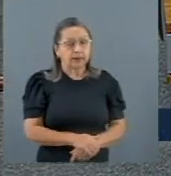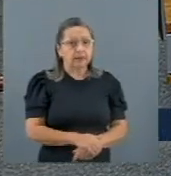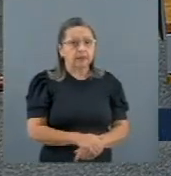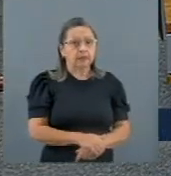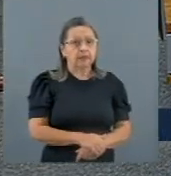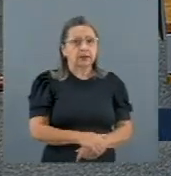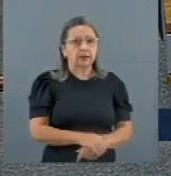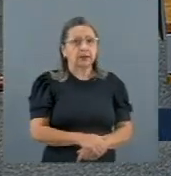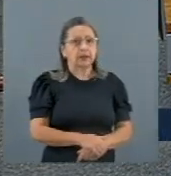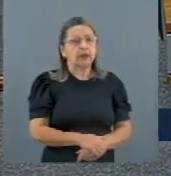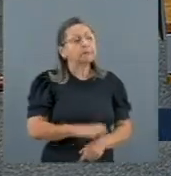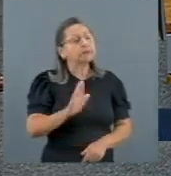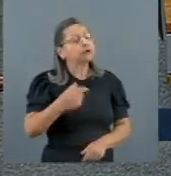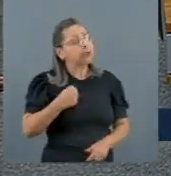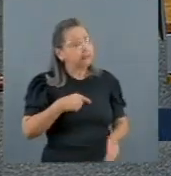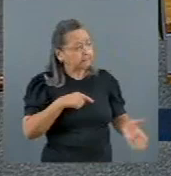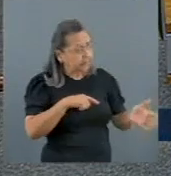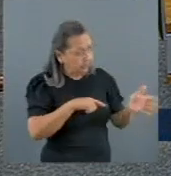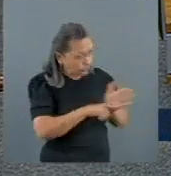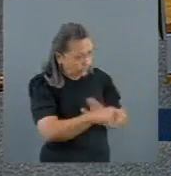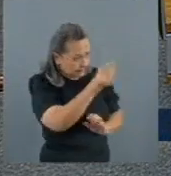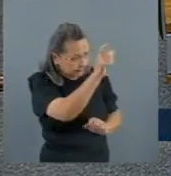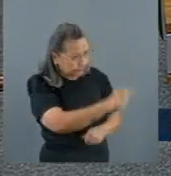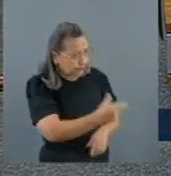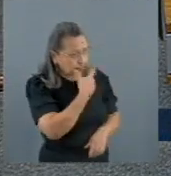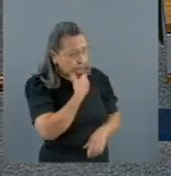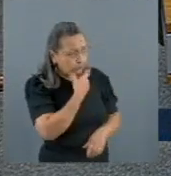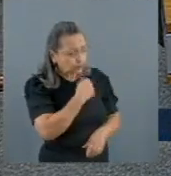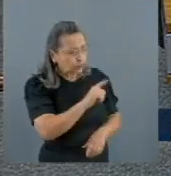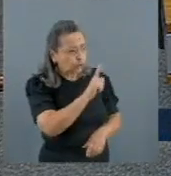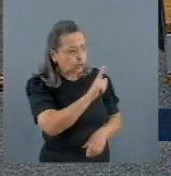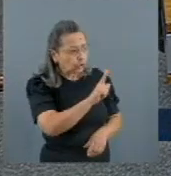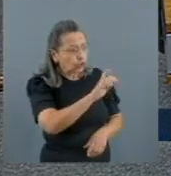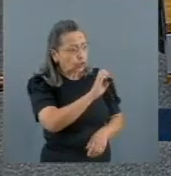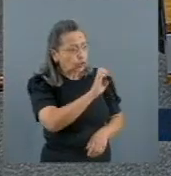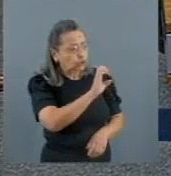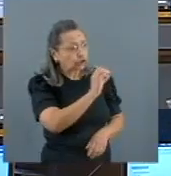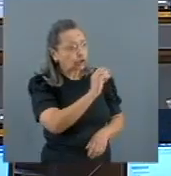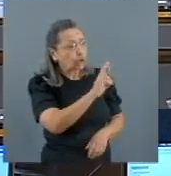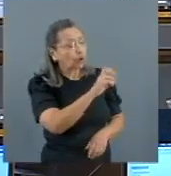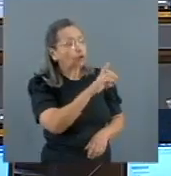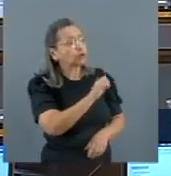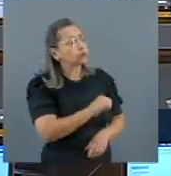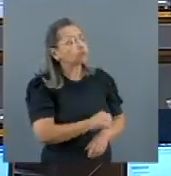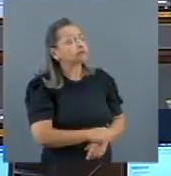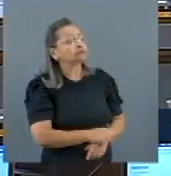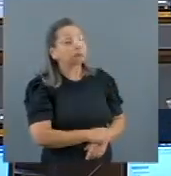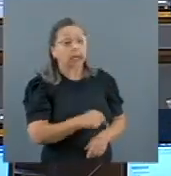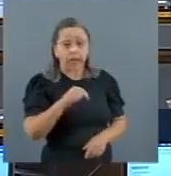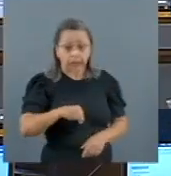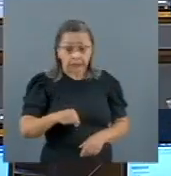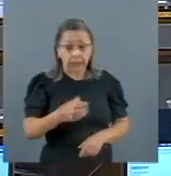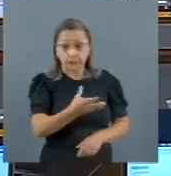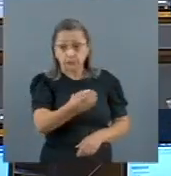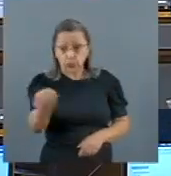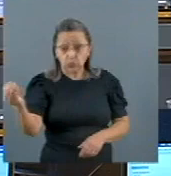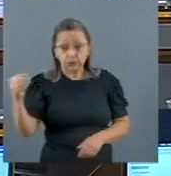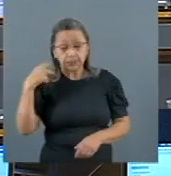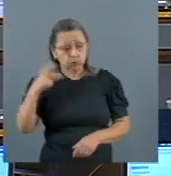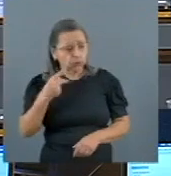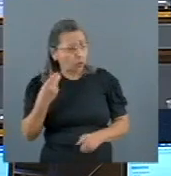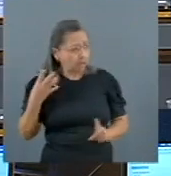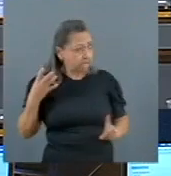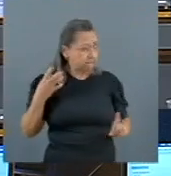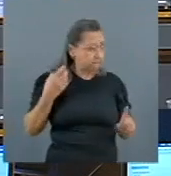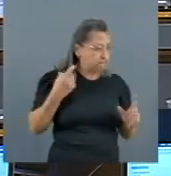para o senhor George Washington, que foi atacado aqui. E a gente nunca